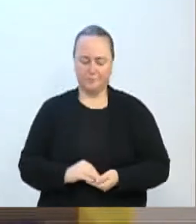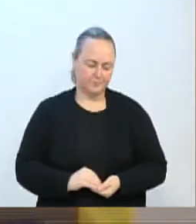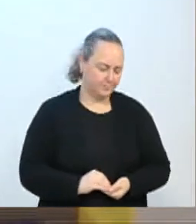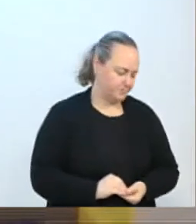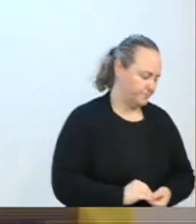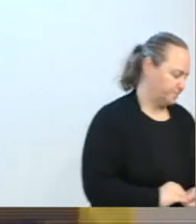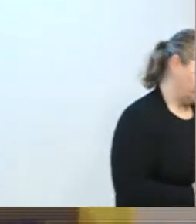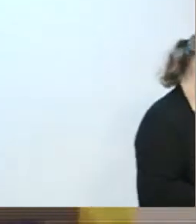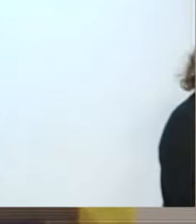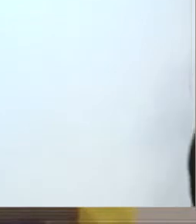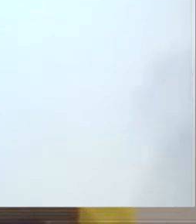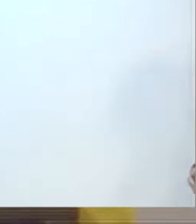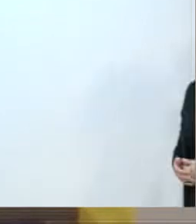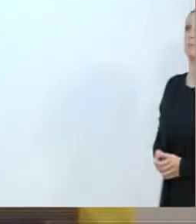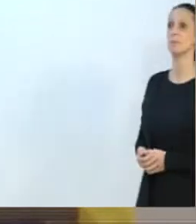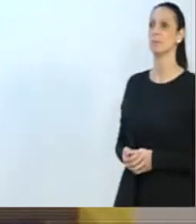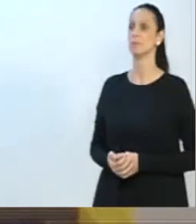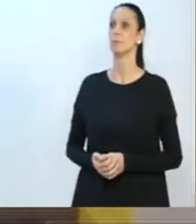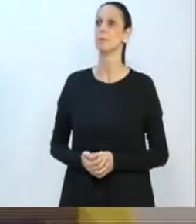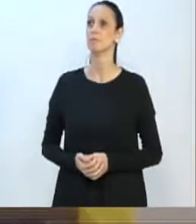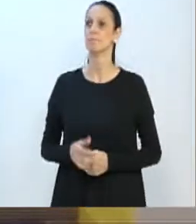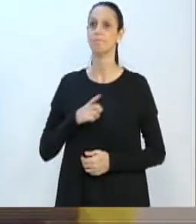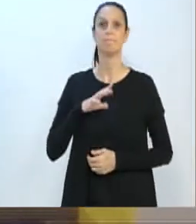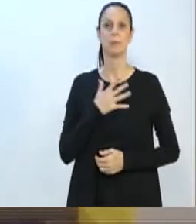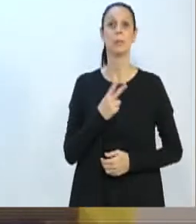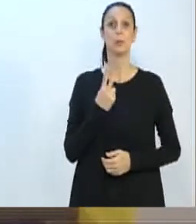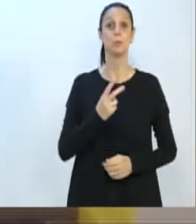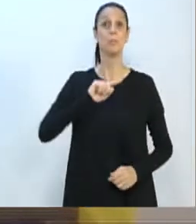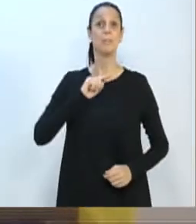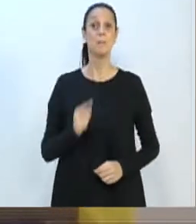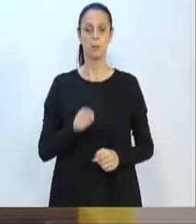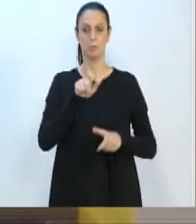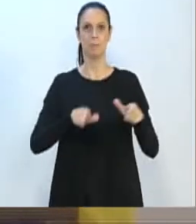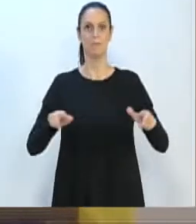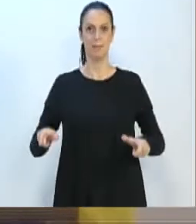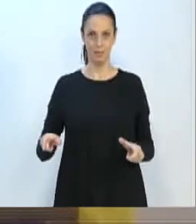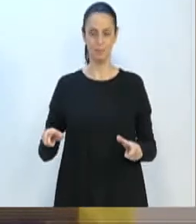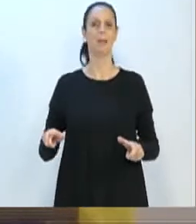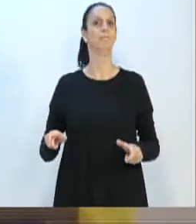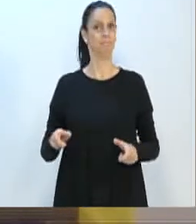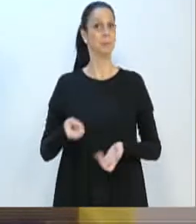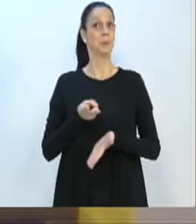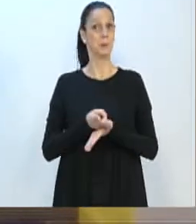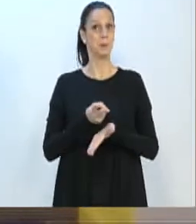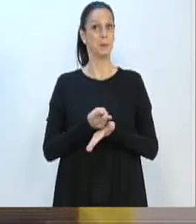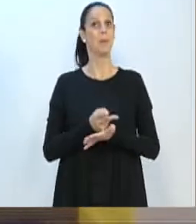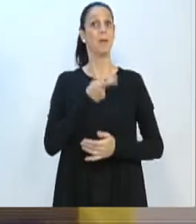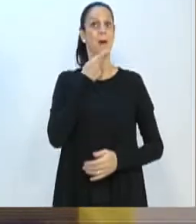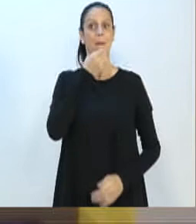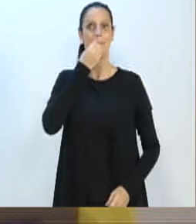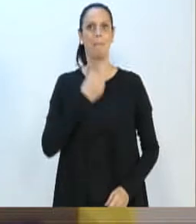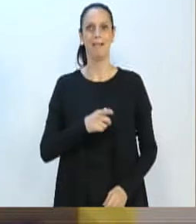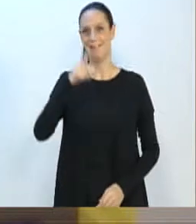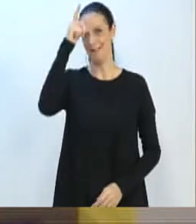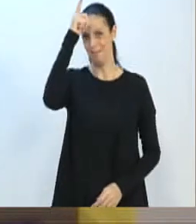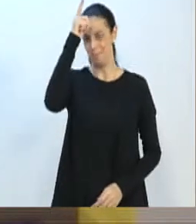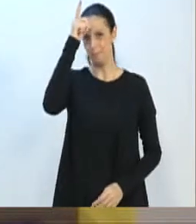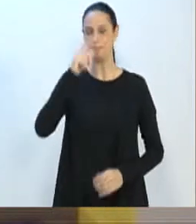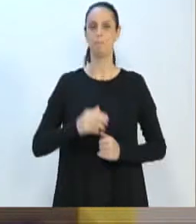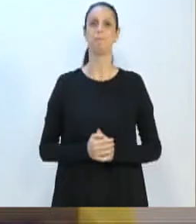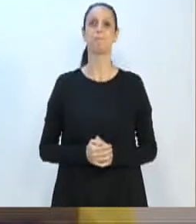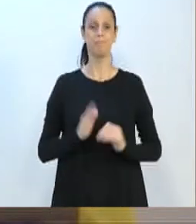de que existe mais ou menos umas 2.000 pessoas ainda que falam bem alemão e que estão nessa faixa